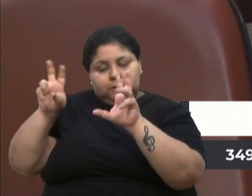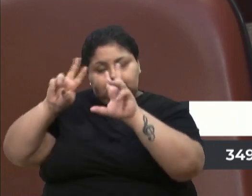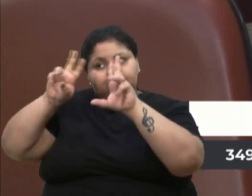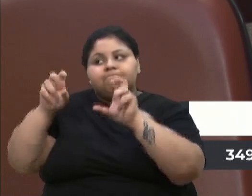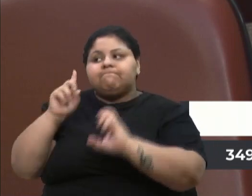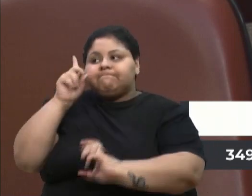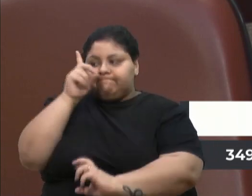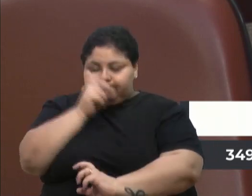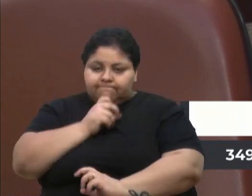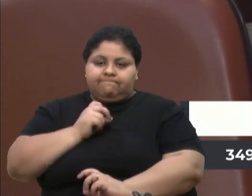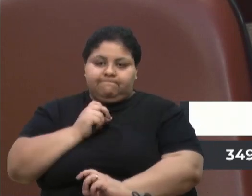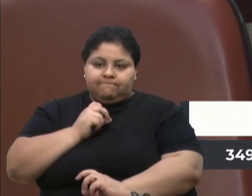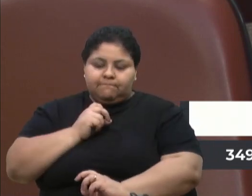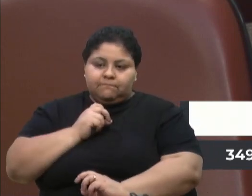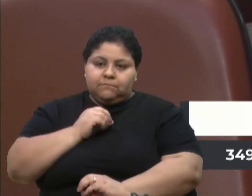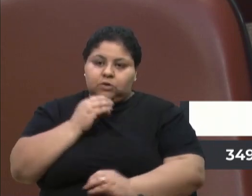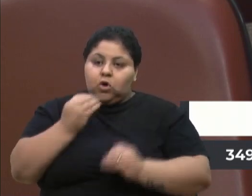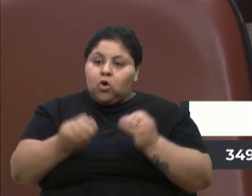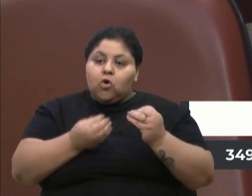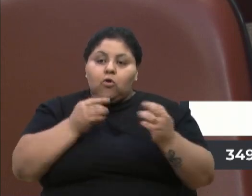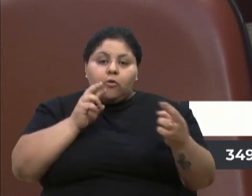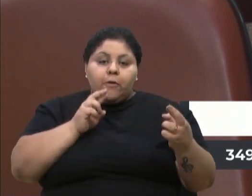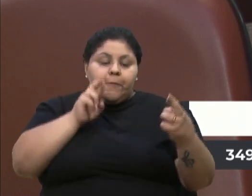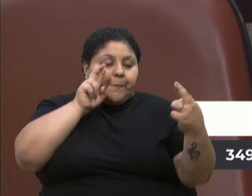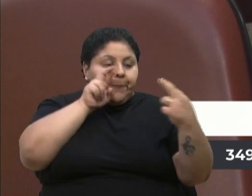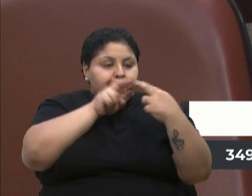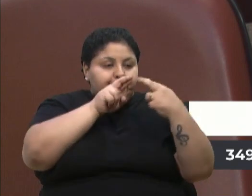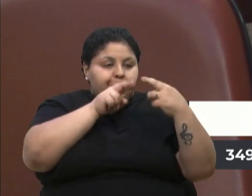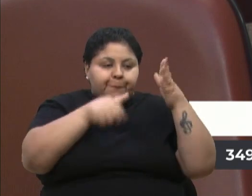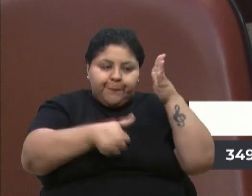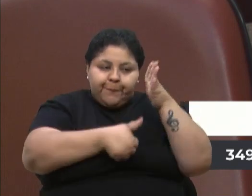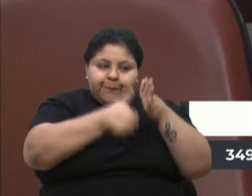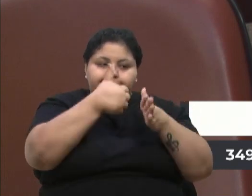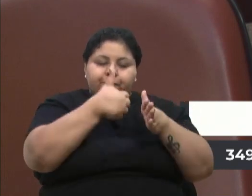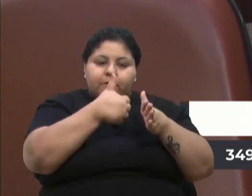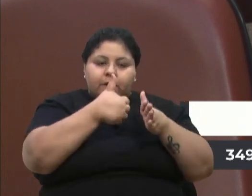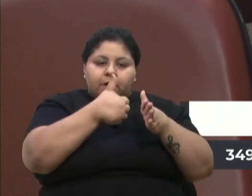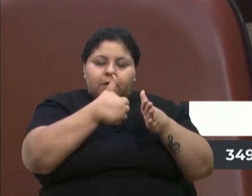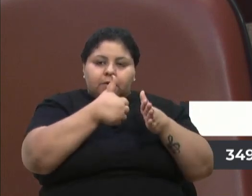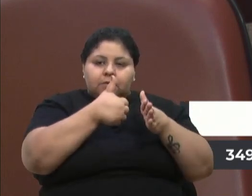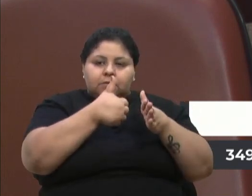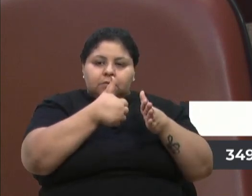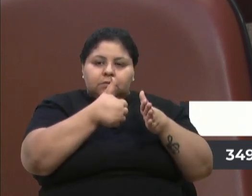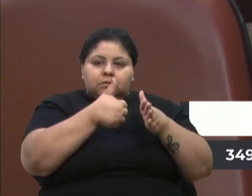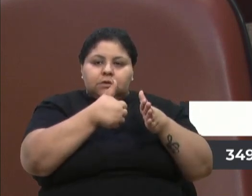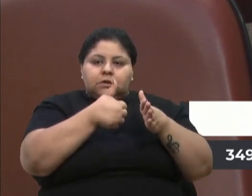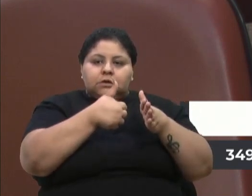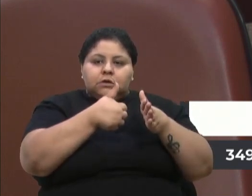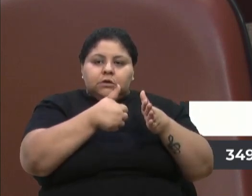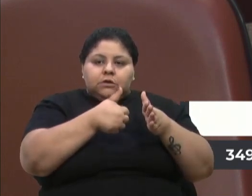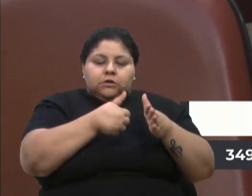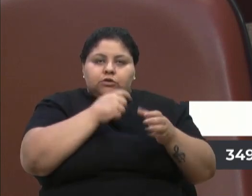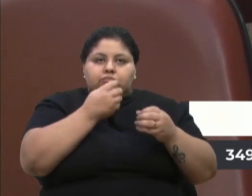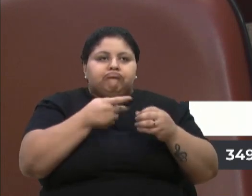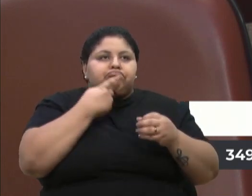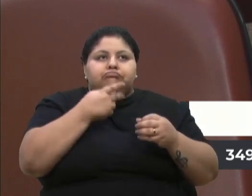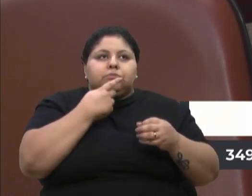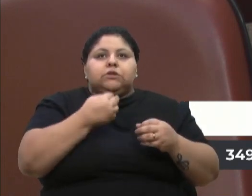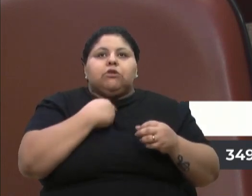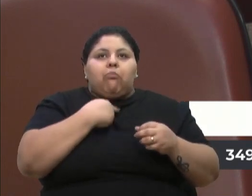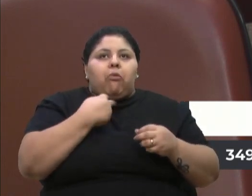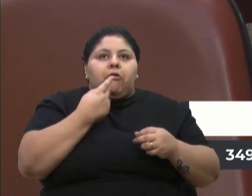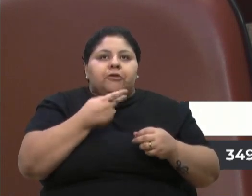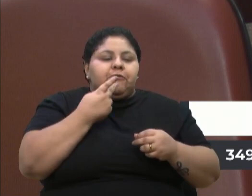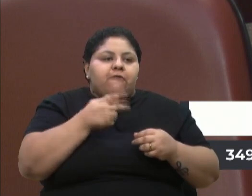polêmico. O que eu me refiro é que a gente não pode tratar esses casos de forma assodada, tá? Que nós temos